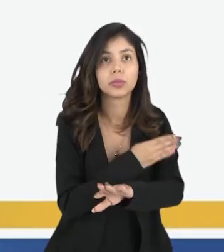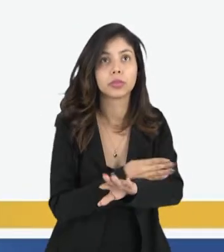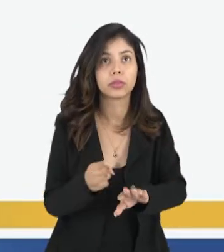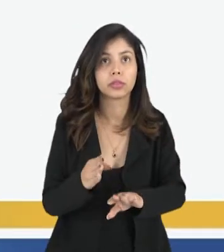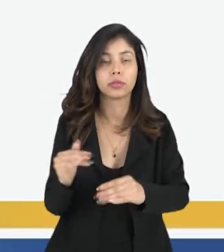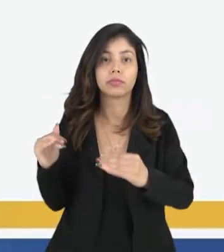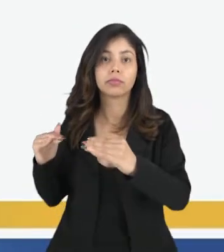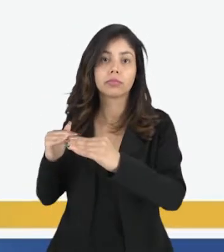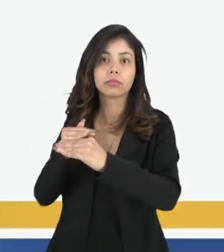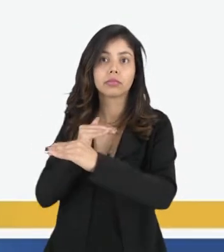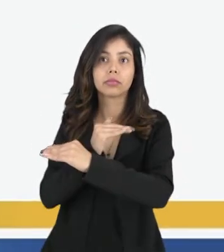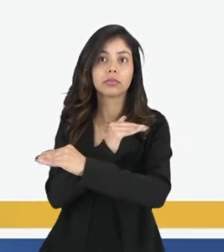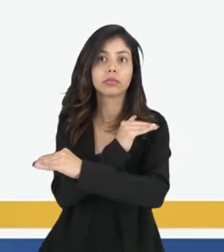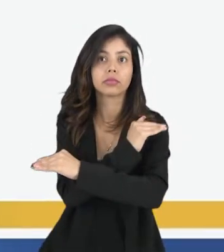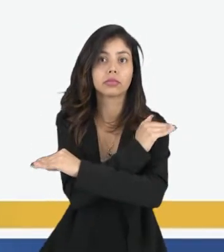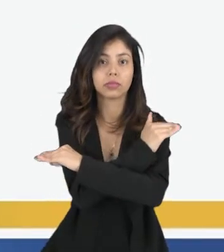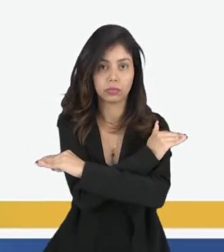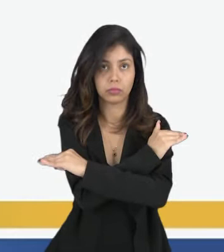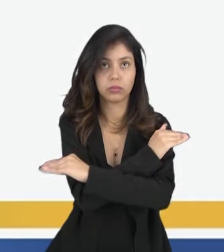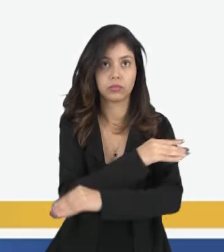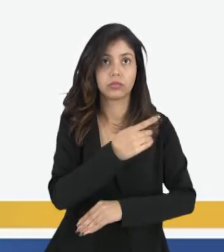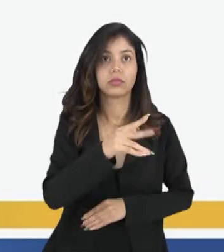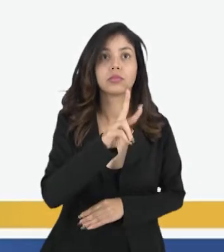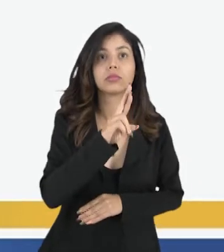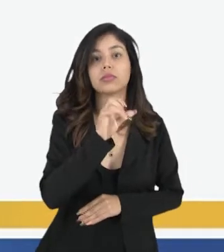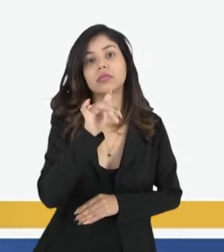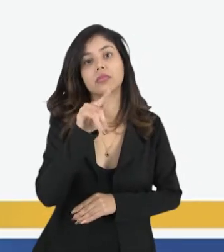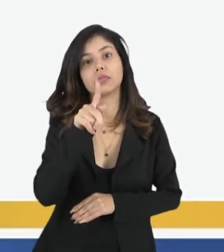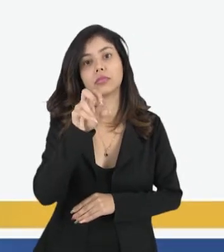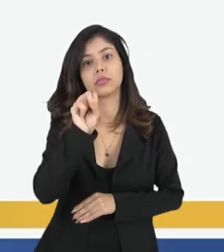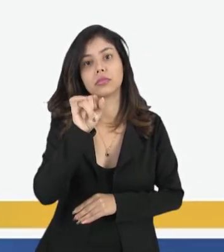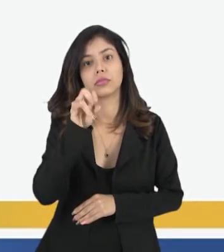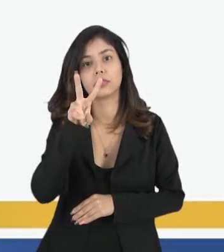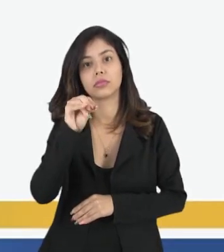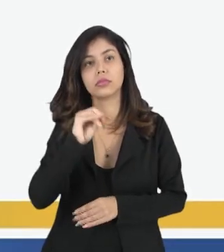do laranja, nós vamos ter um movimento progressivo.